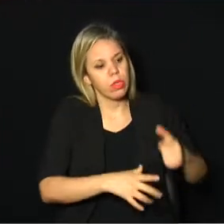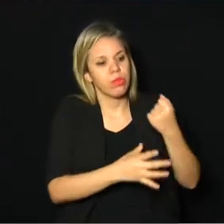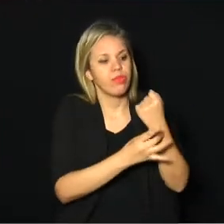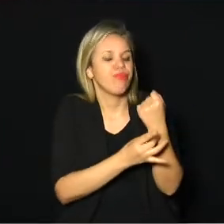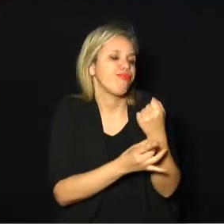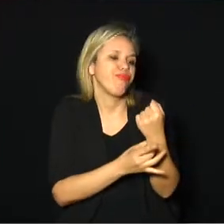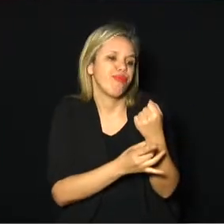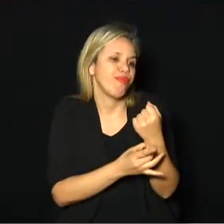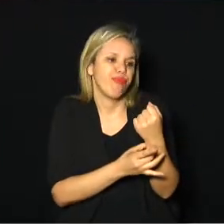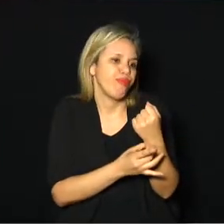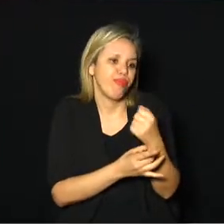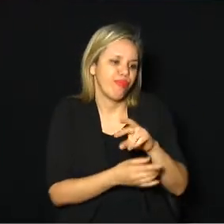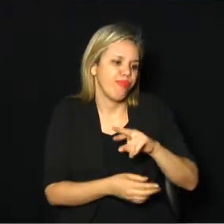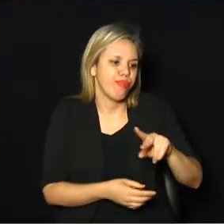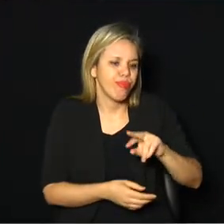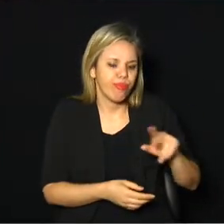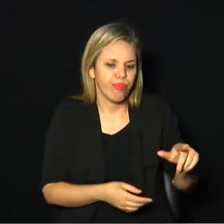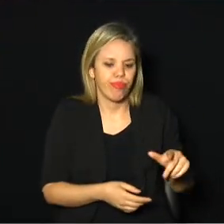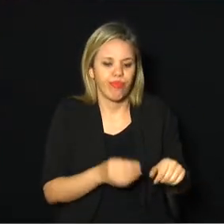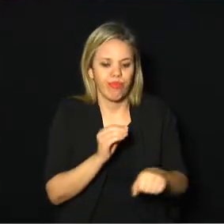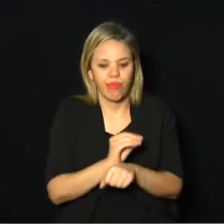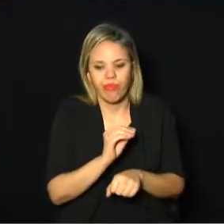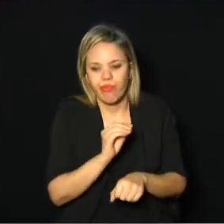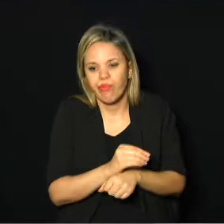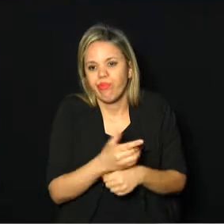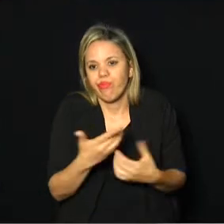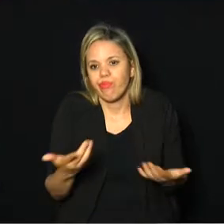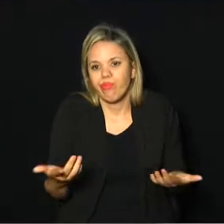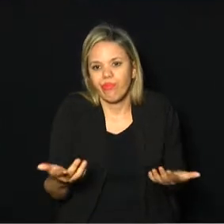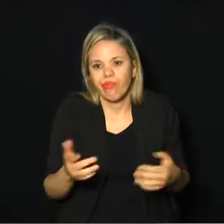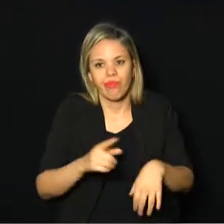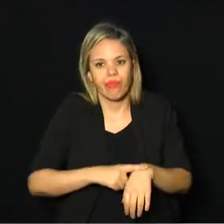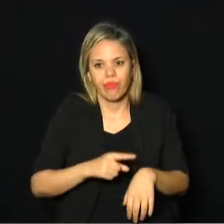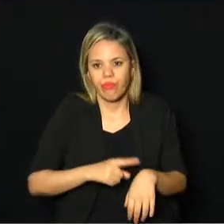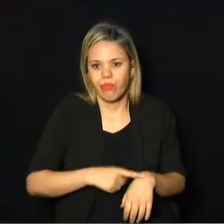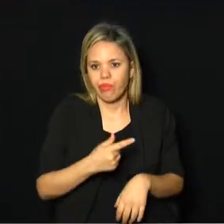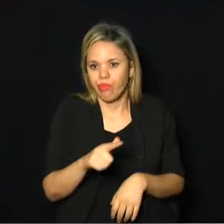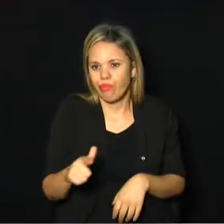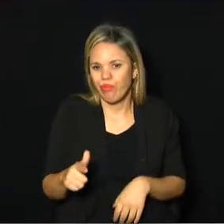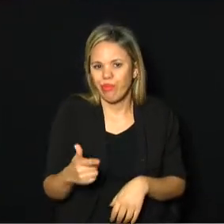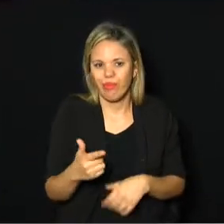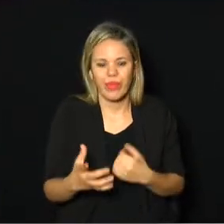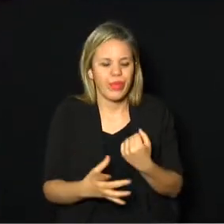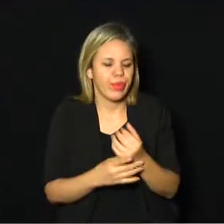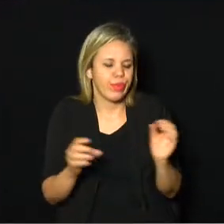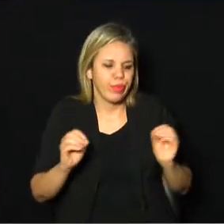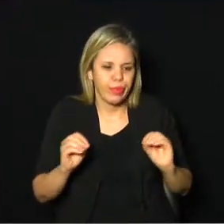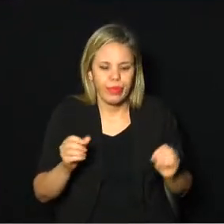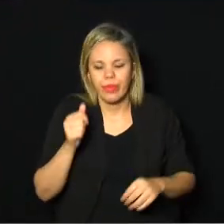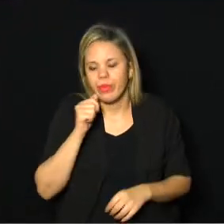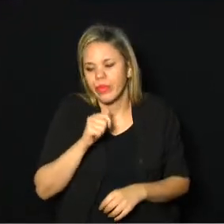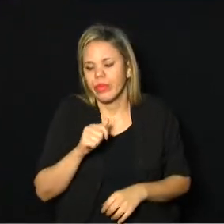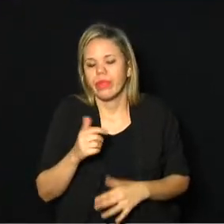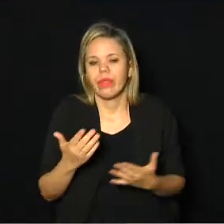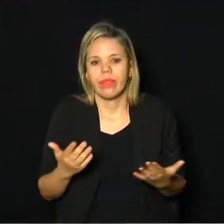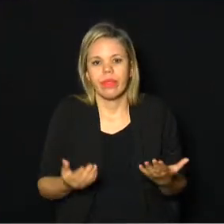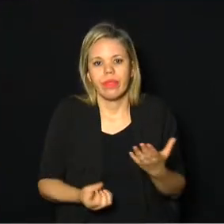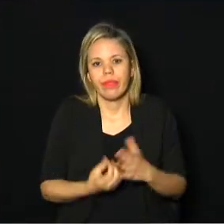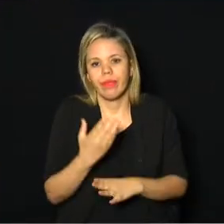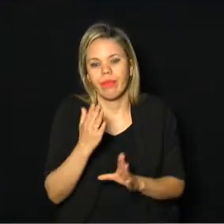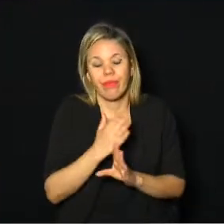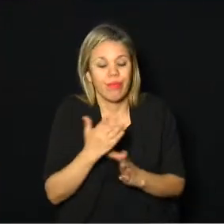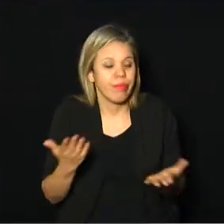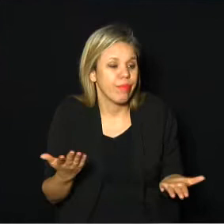seguro, o espaço do lar, da proteção, em muitos momentos é um espaço inseguro, onde a mulher está sujeita à violência